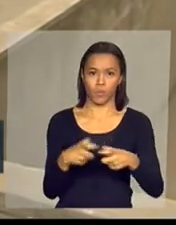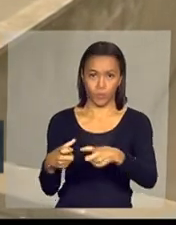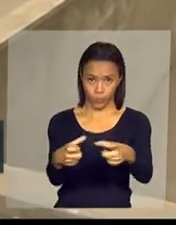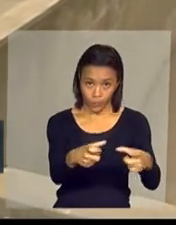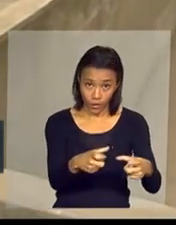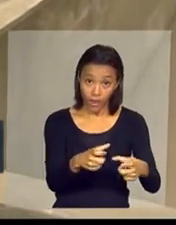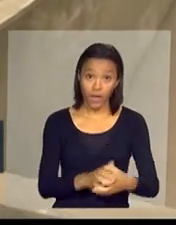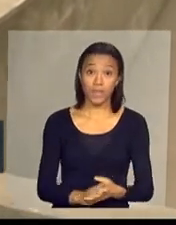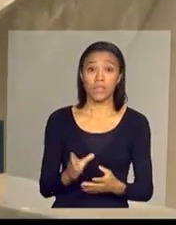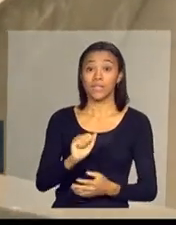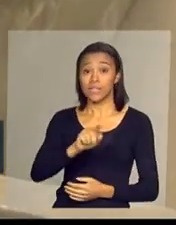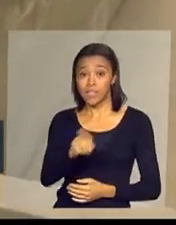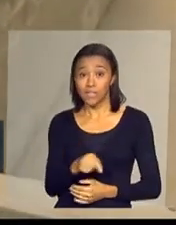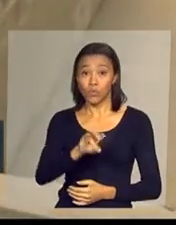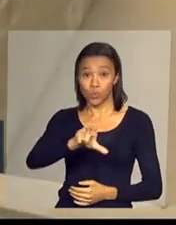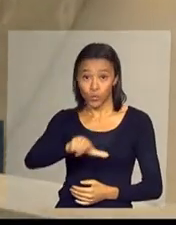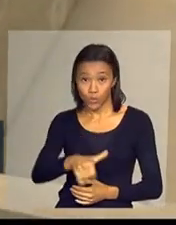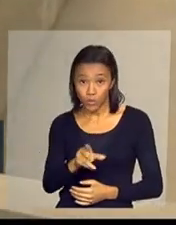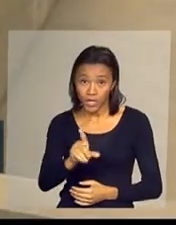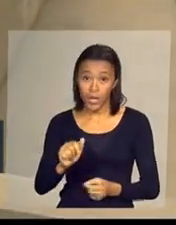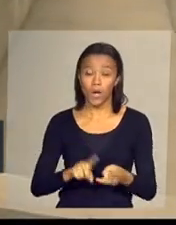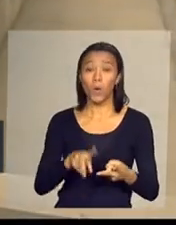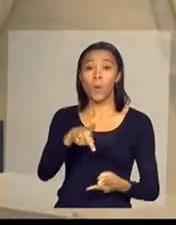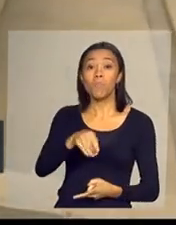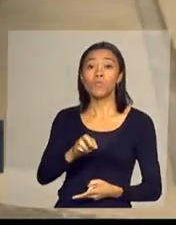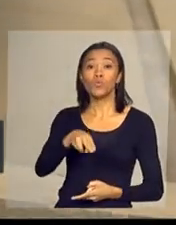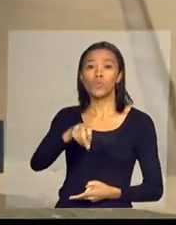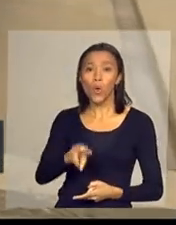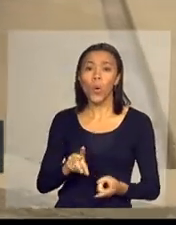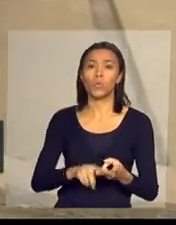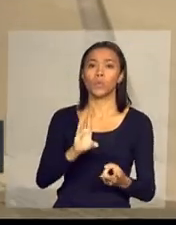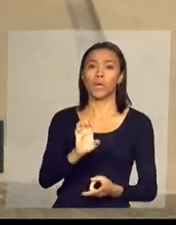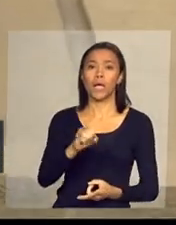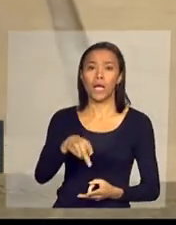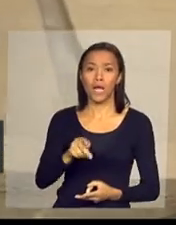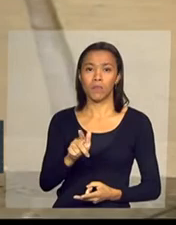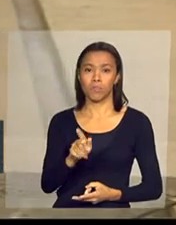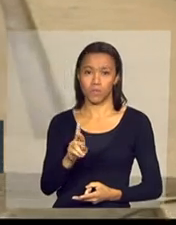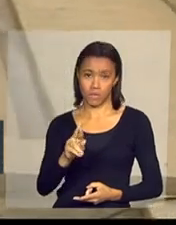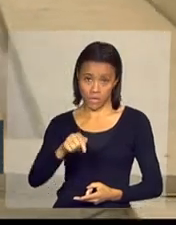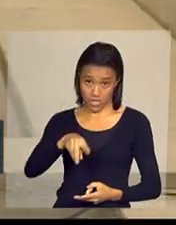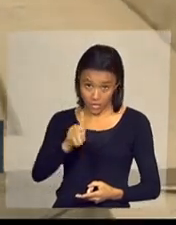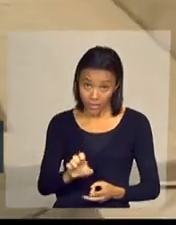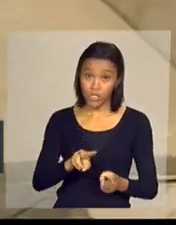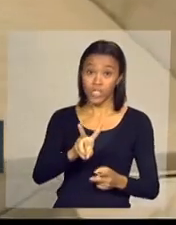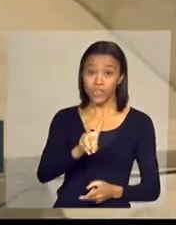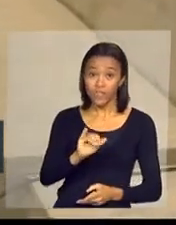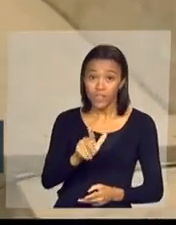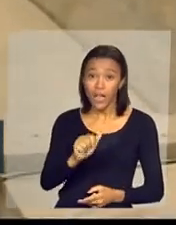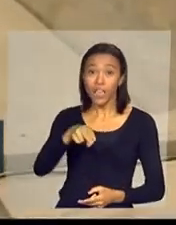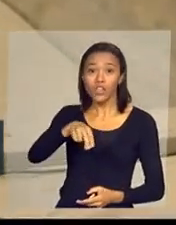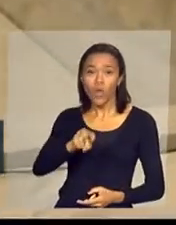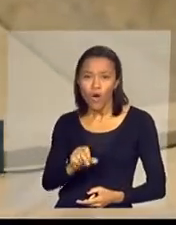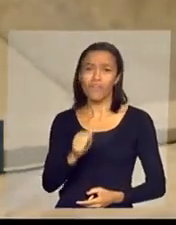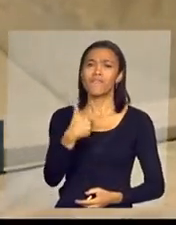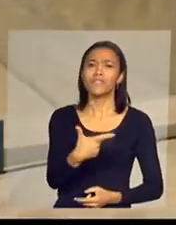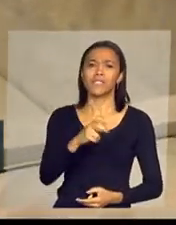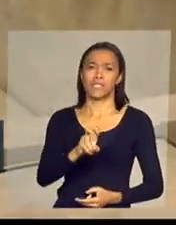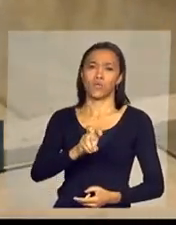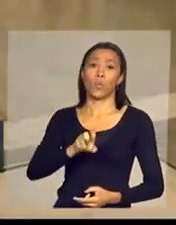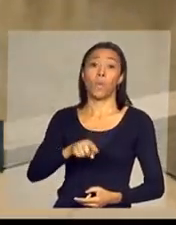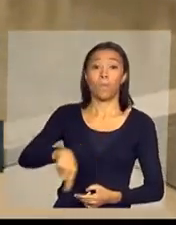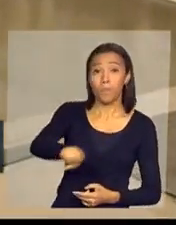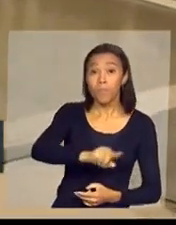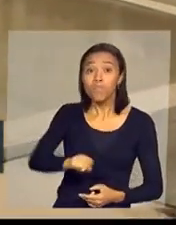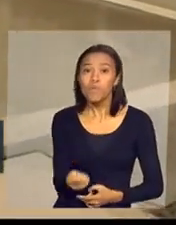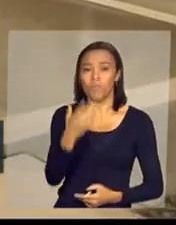piauiense: São Julião, Fronteiras, Pio Nono, Campo Grande e Vila Nova, atendendo, como você falou, 25 mil pessoas, de